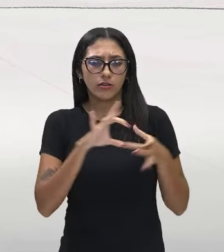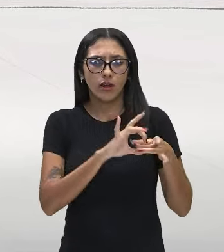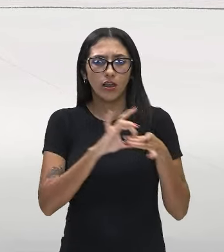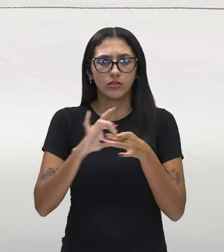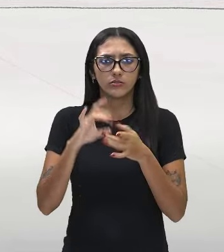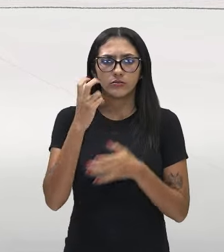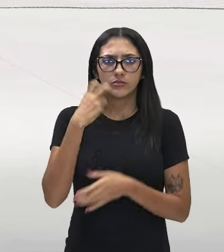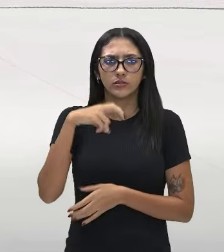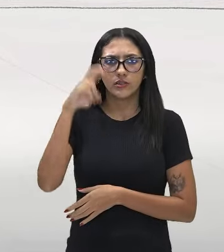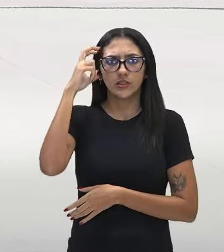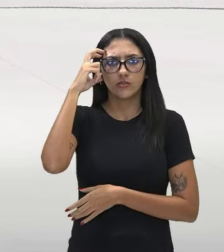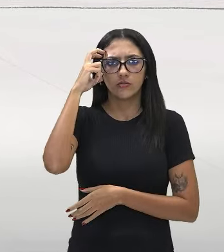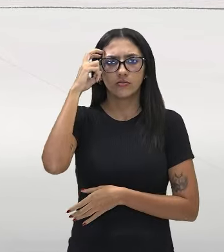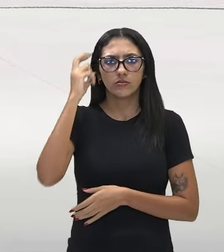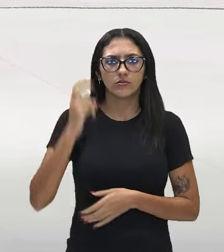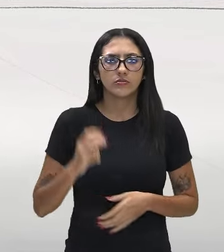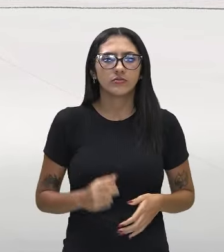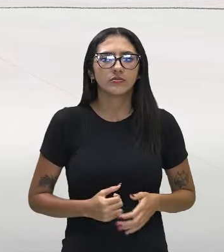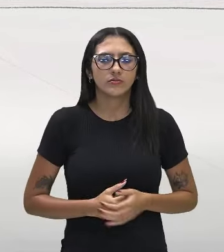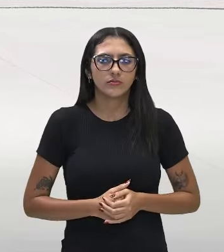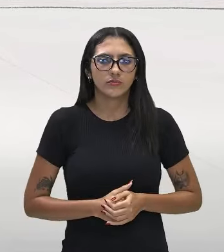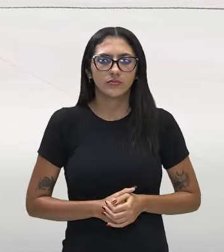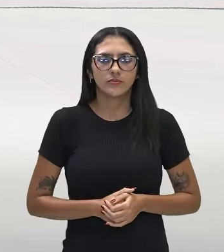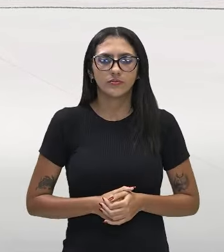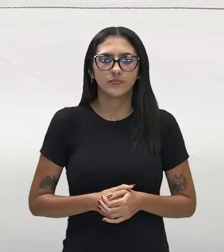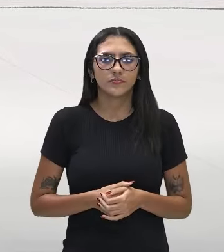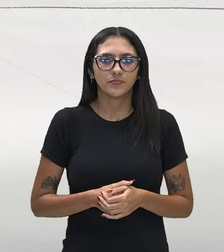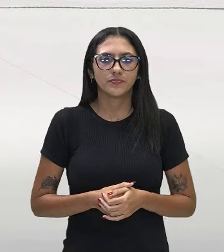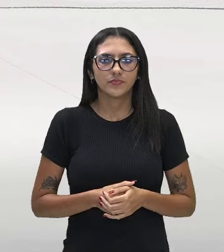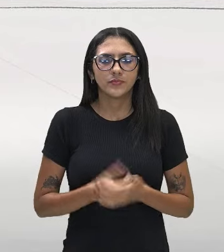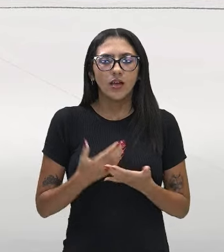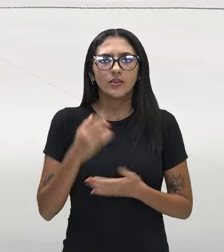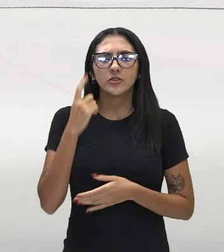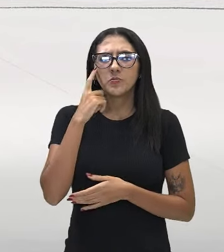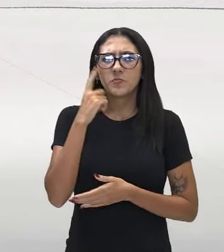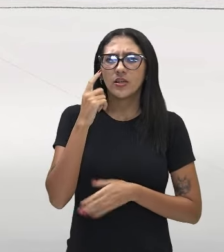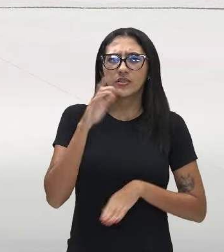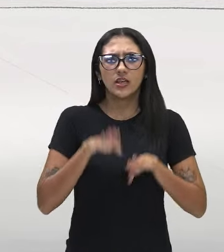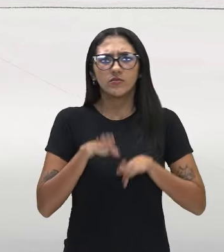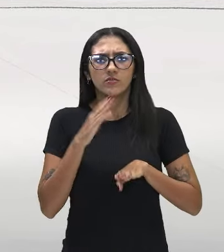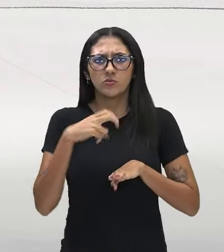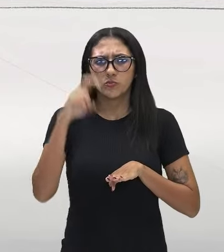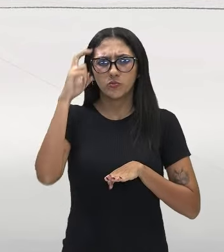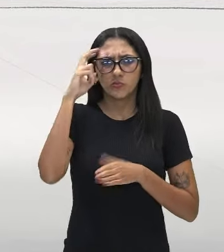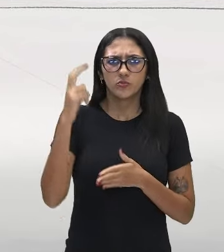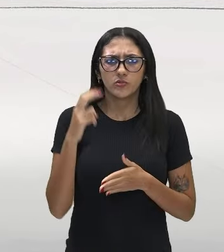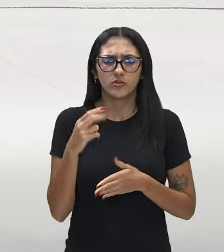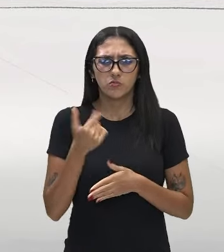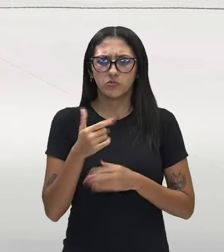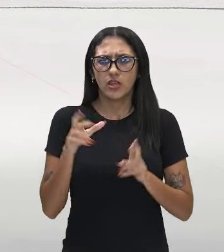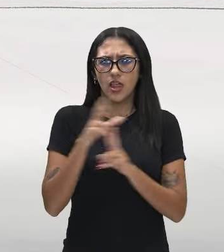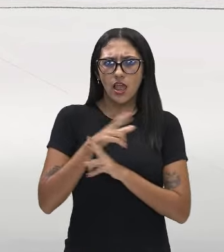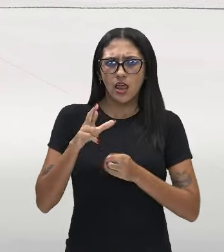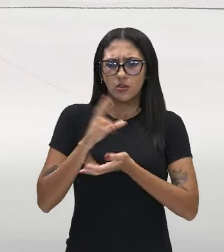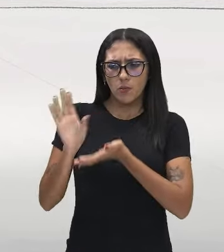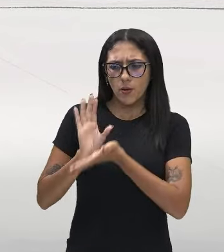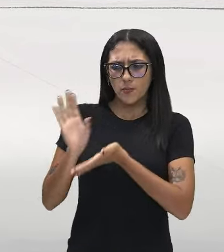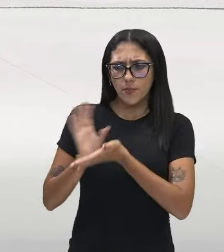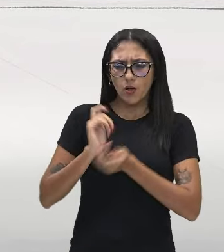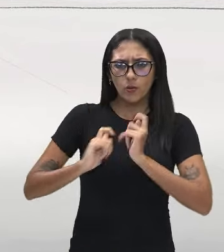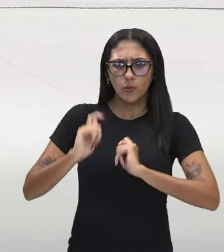muitas vezes a gente acha que essa área da cultura ela não pode trazer um retorno financeiro, e pode, né, Marcos? Com